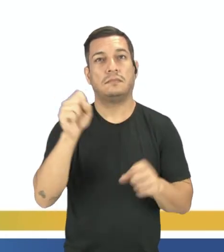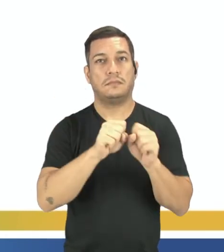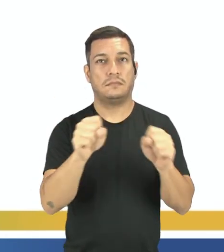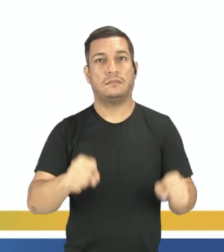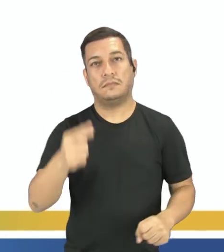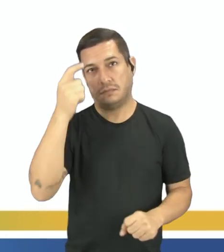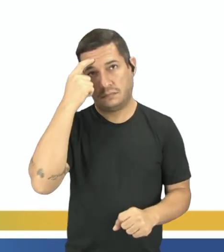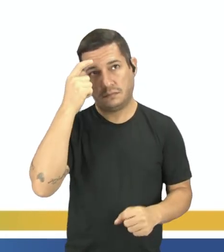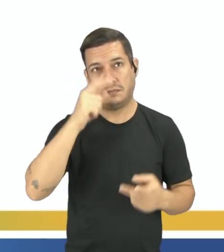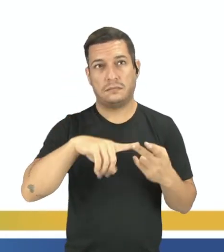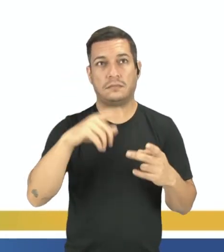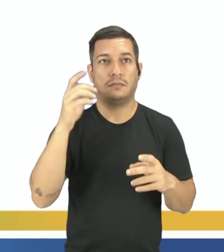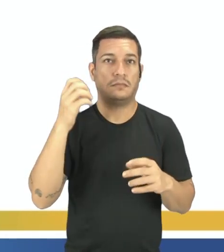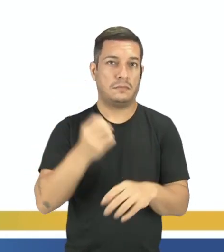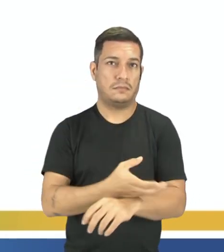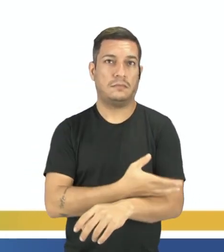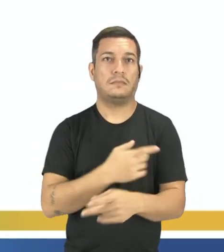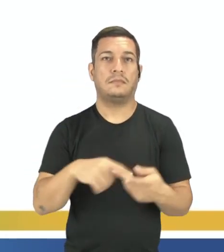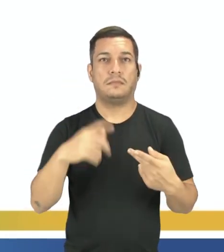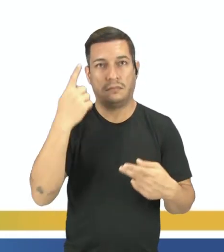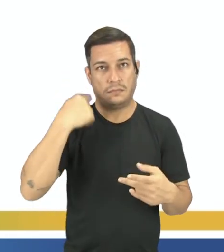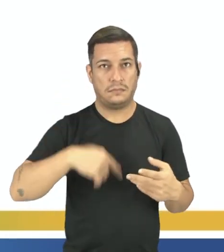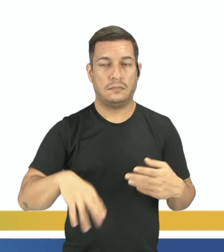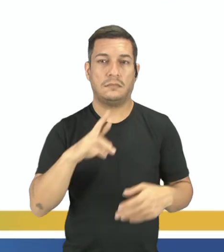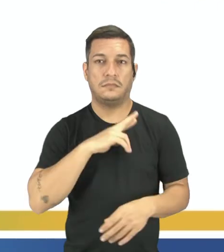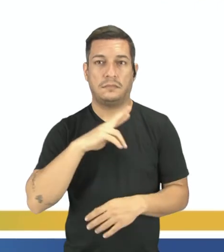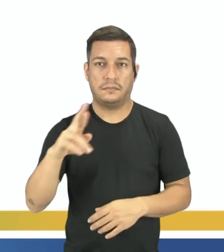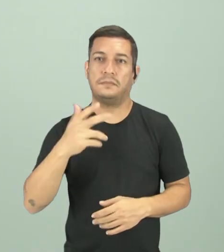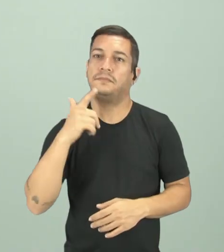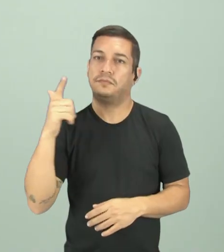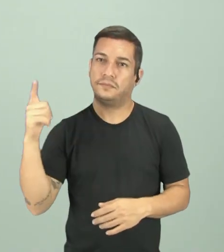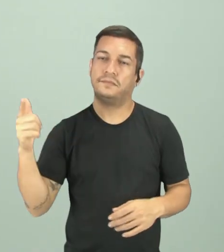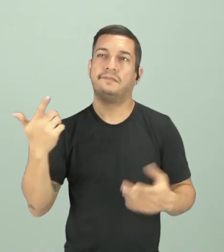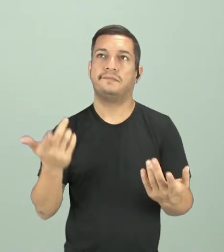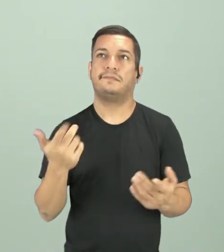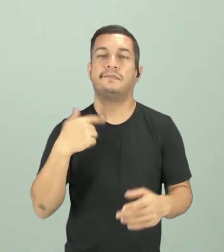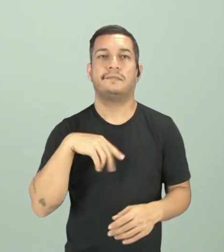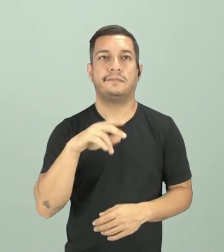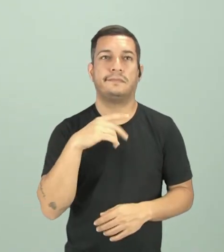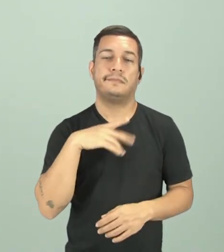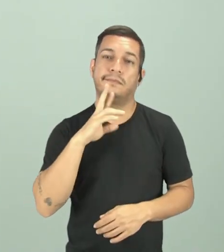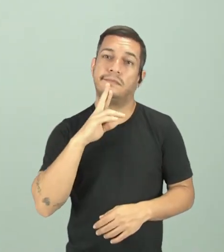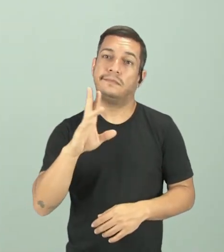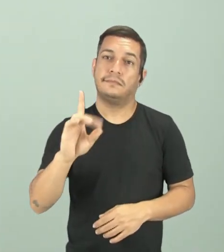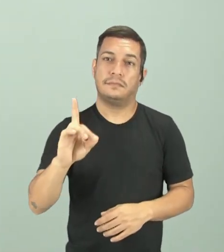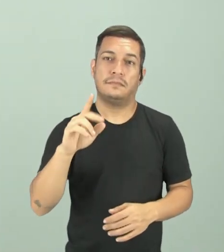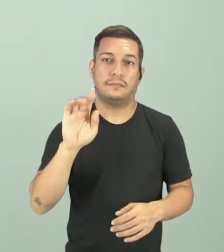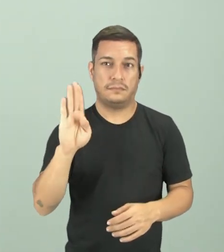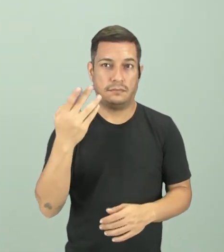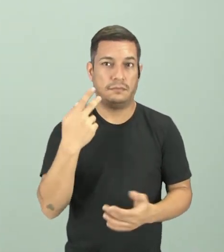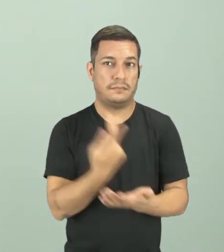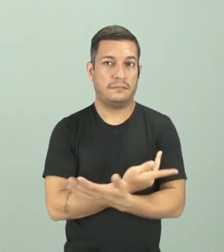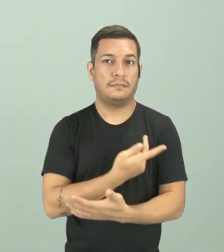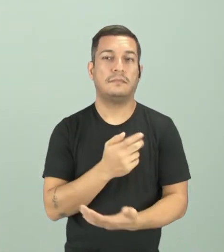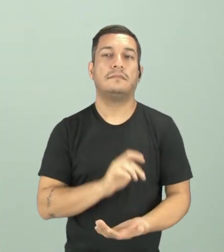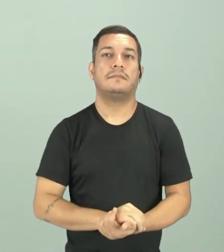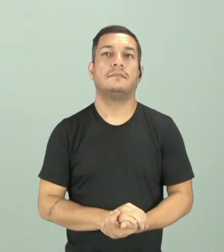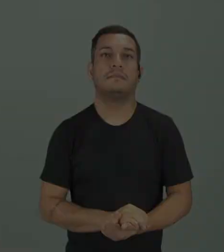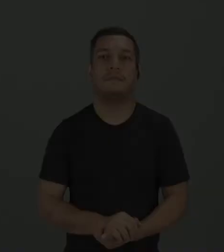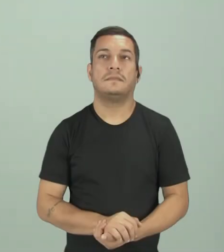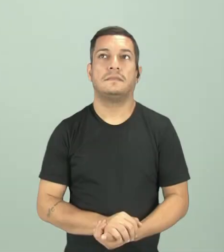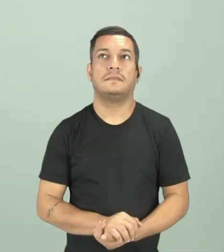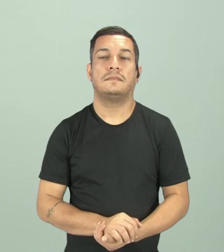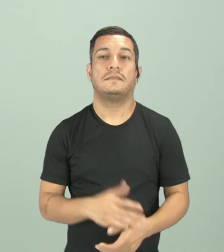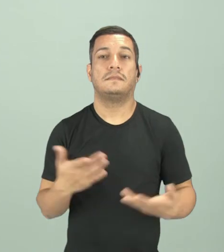outros sistemas, o mental, o emocional, o estético, o religioso, entre outros. Então, esse quesito é o falso, tá? Ele não é parte do nosso